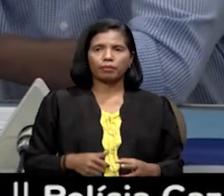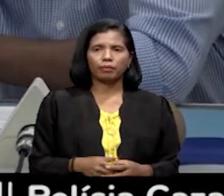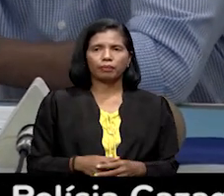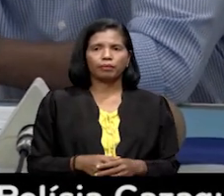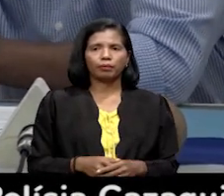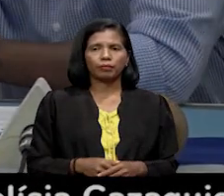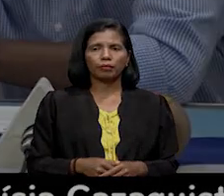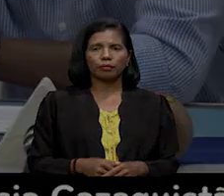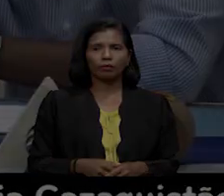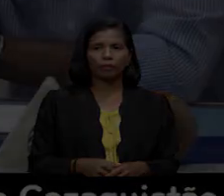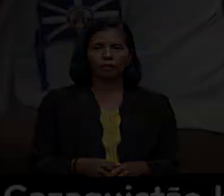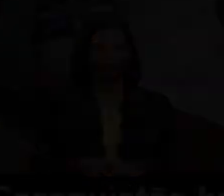santus clementino maya zemen